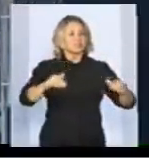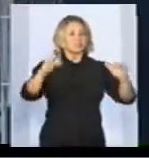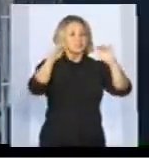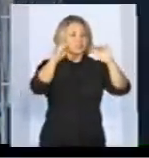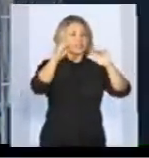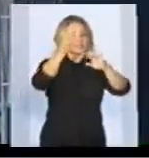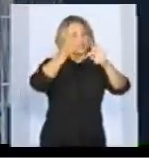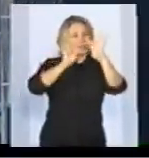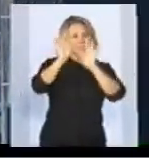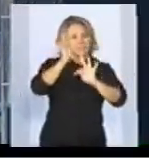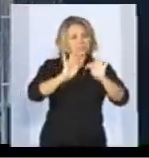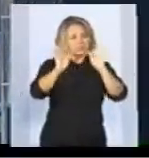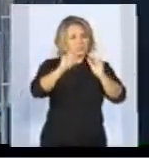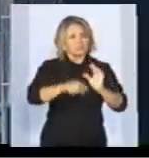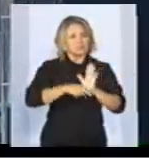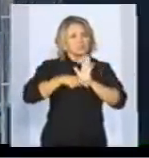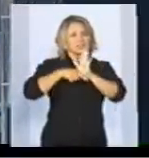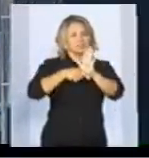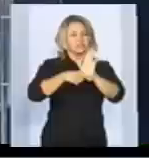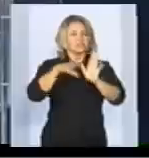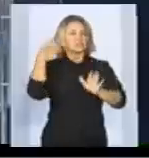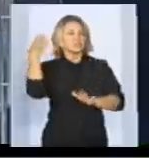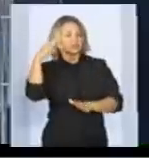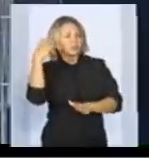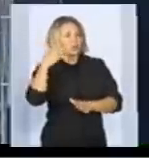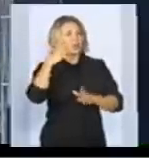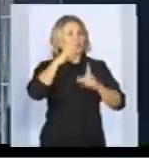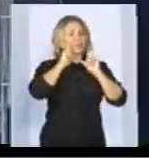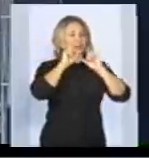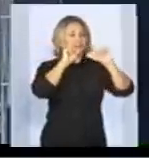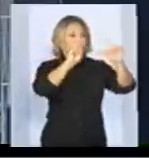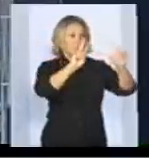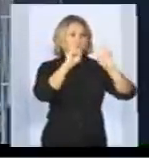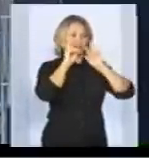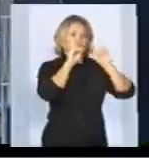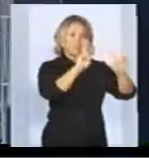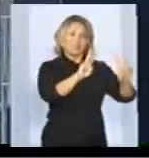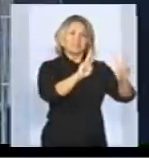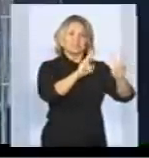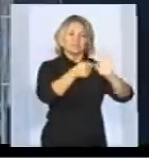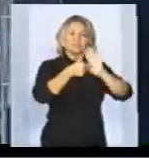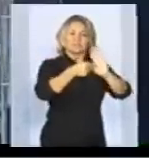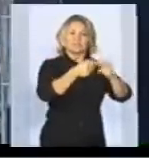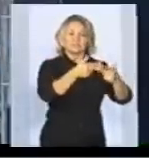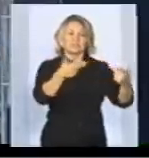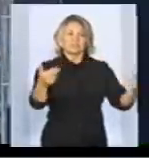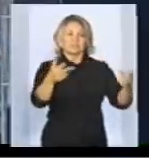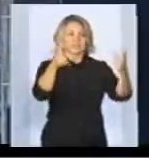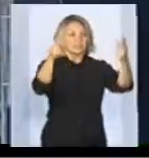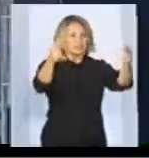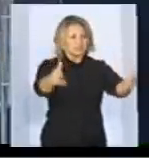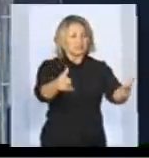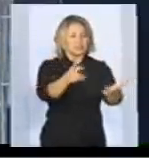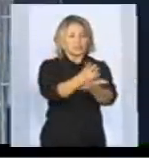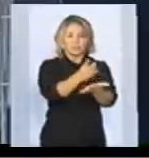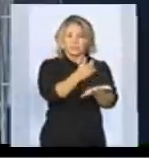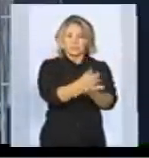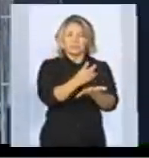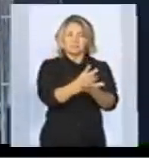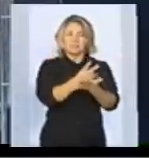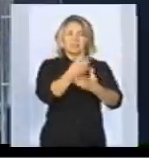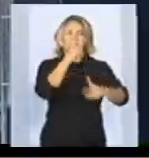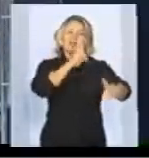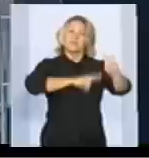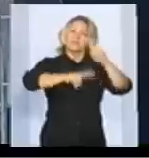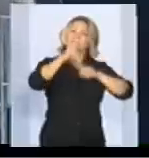tecnológicas que dão suporte à emissão de som e o serviço segue sendo o mesmo oferta de conteúdo audiovisual que tem um impacto